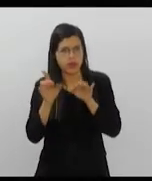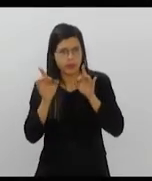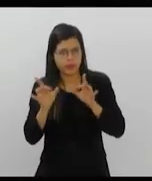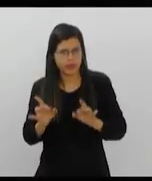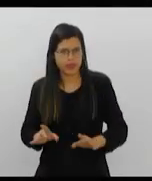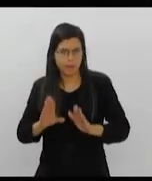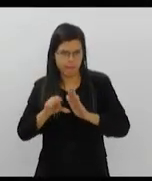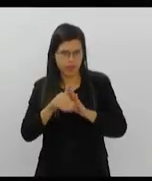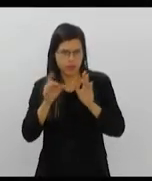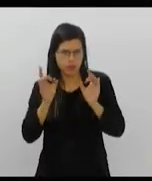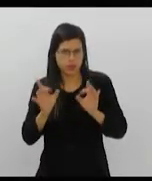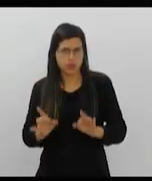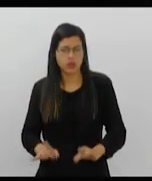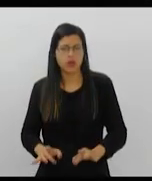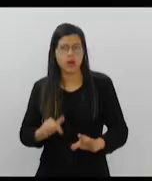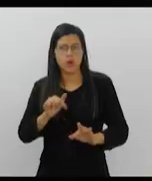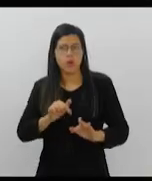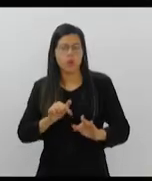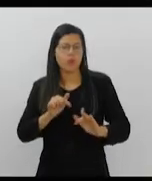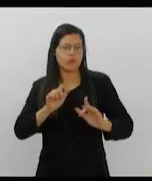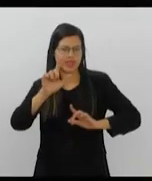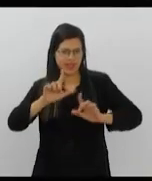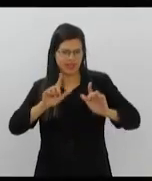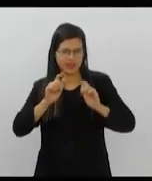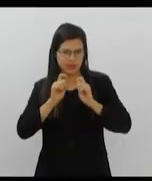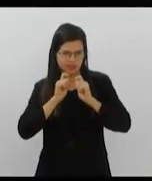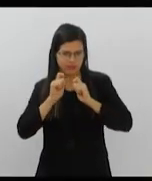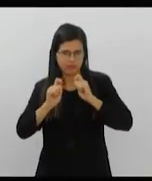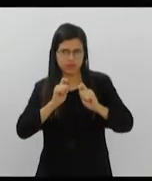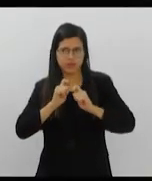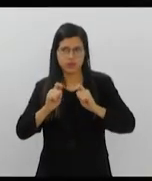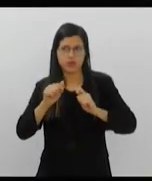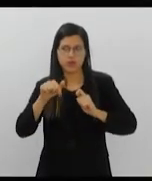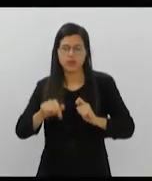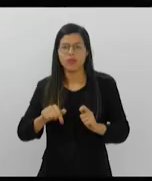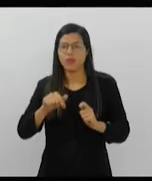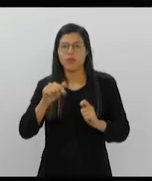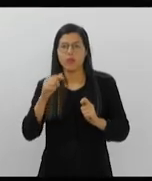na matéria foi intitulada de emenda PIX.